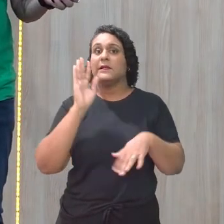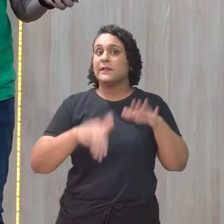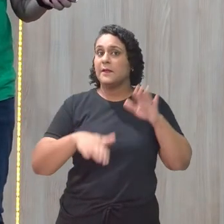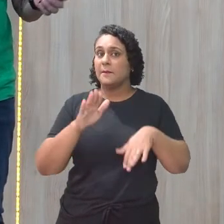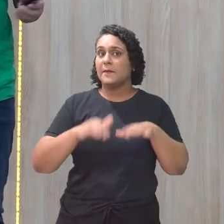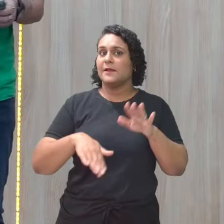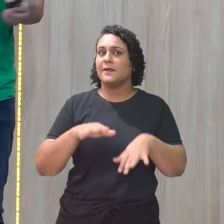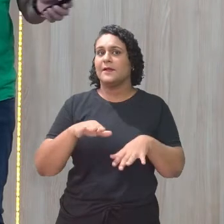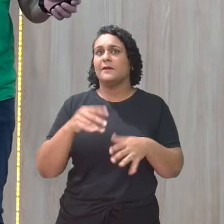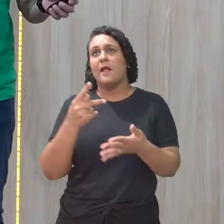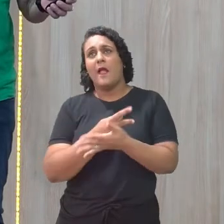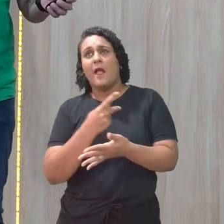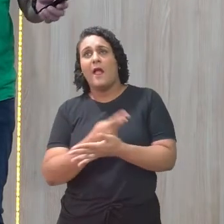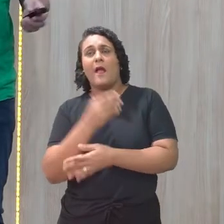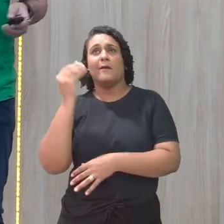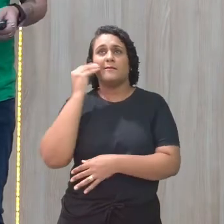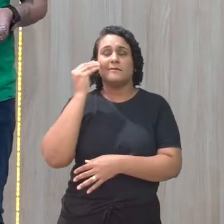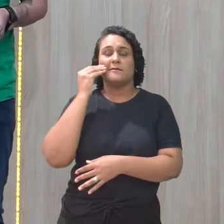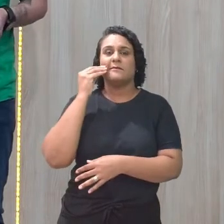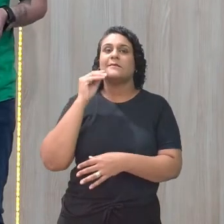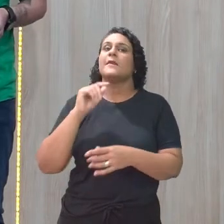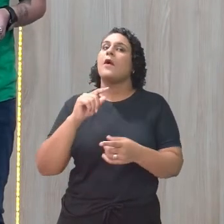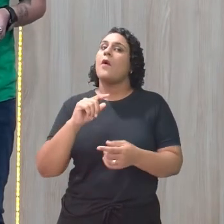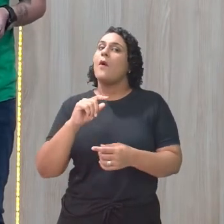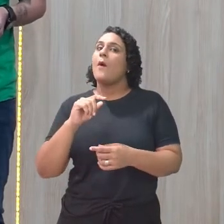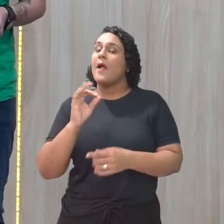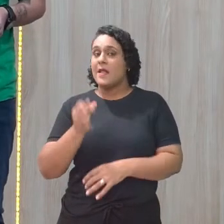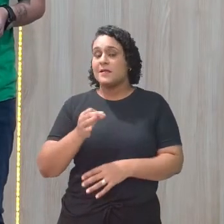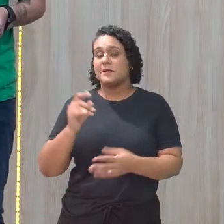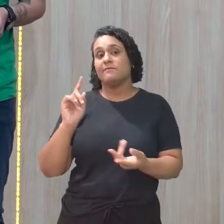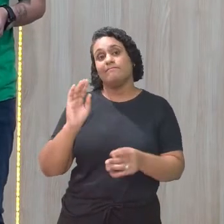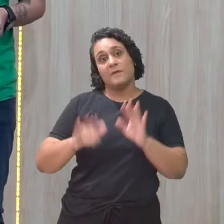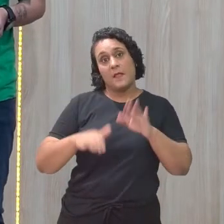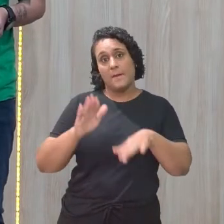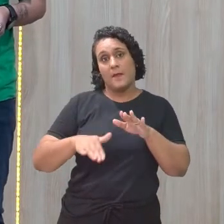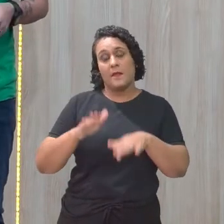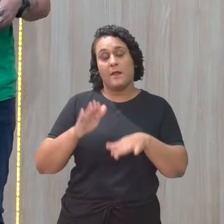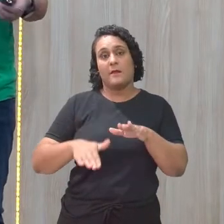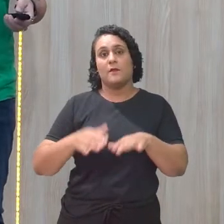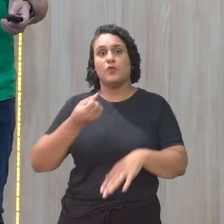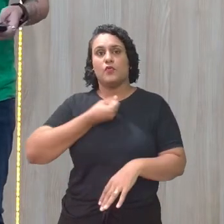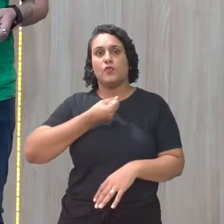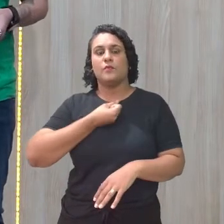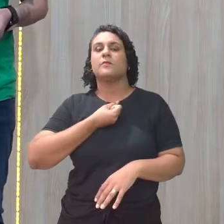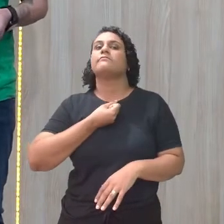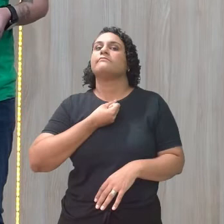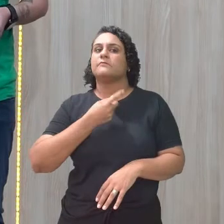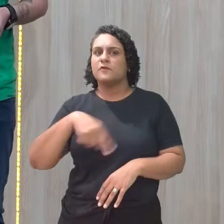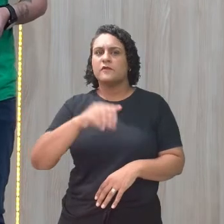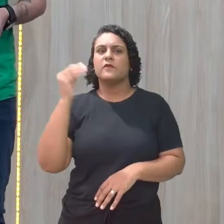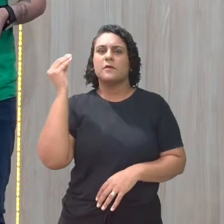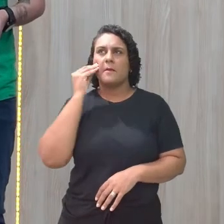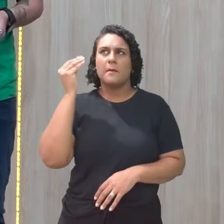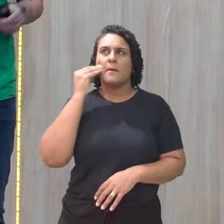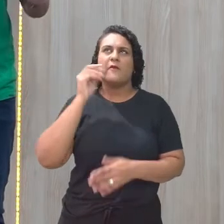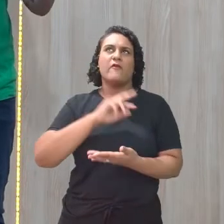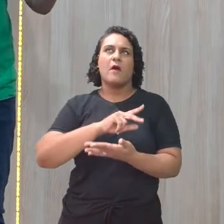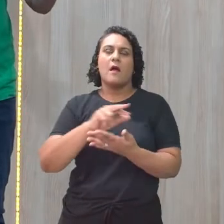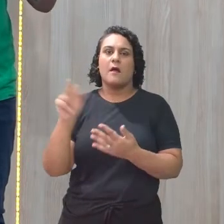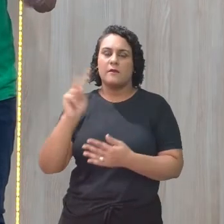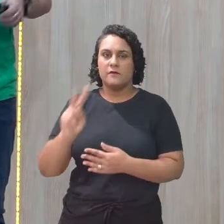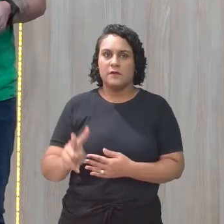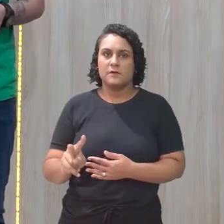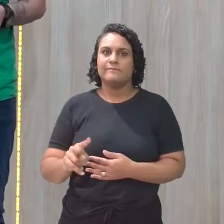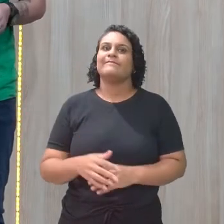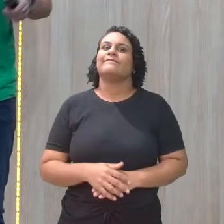sua sorte, né, Pedro? Sai de primeira, mas também dependendo de um determinado número, você vai tentar por muitas vezes. E eu